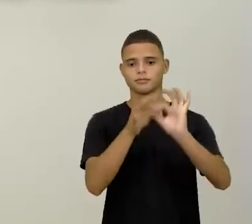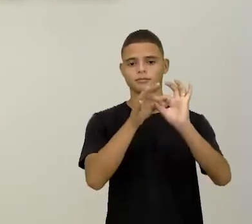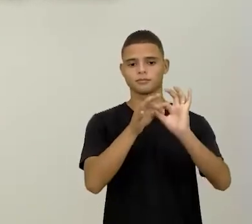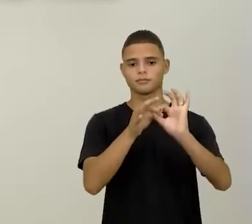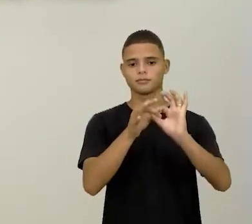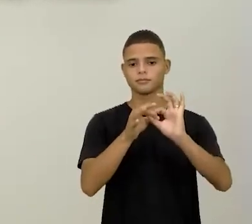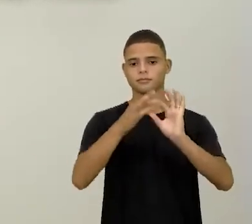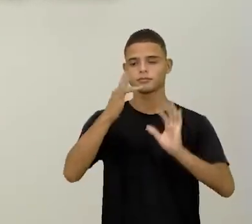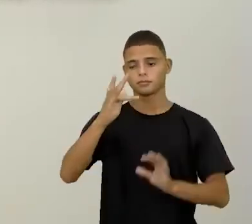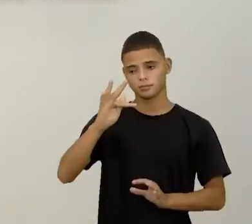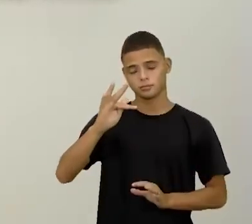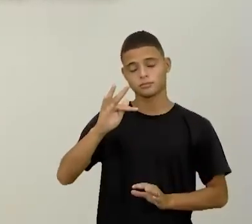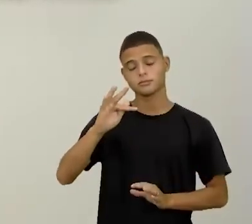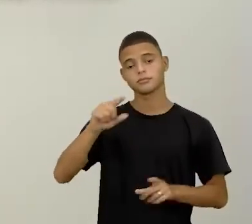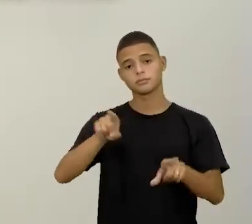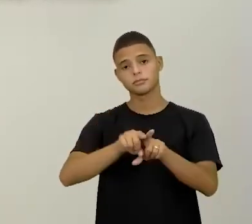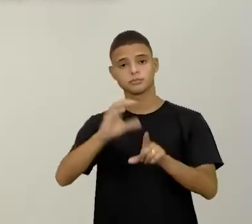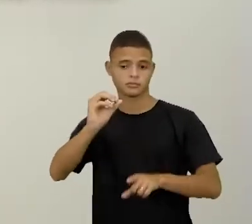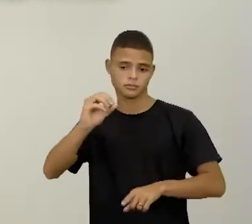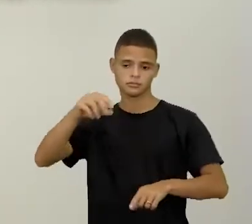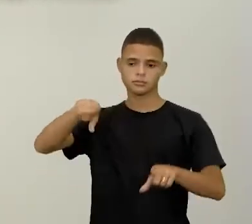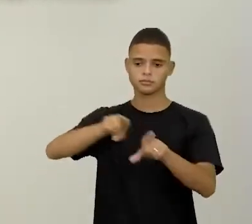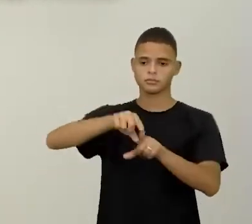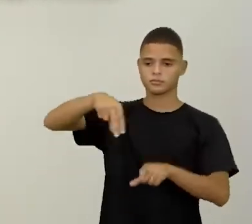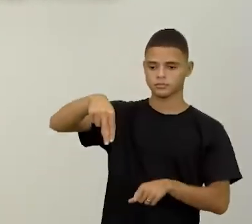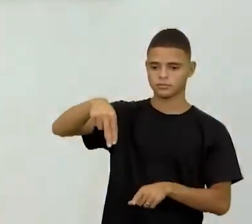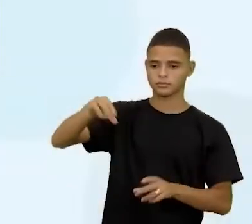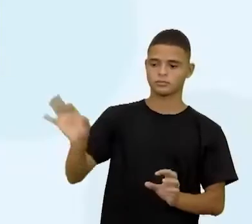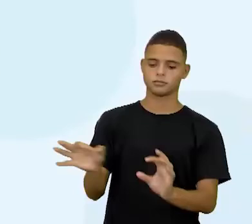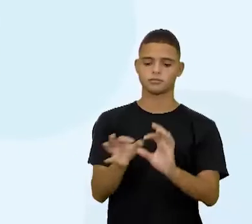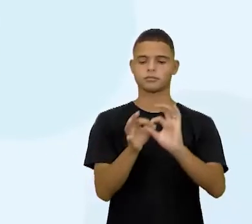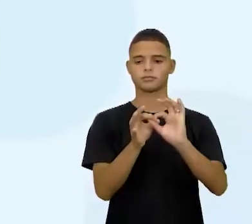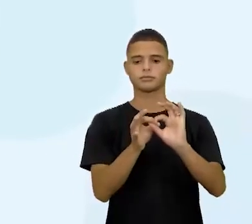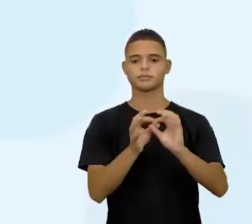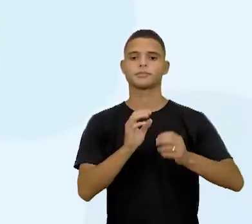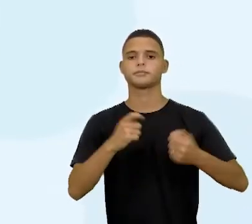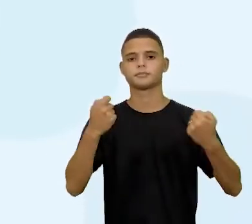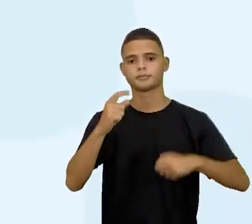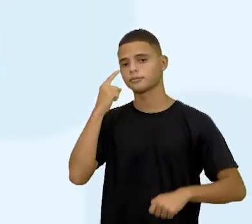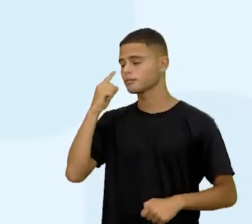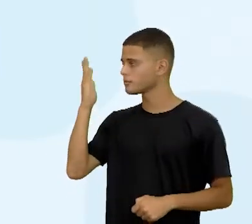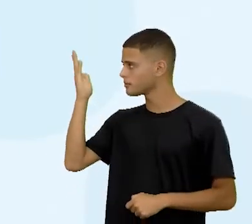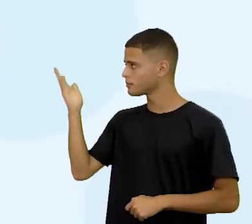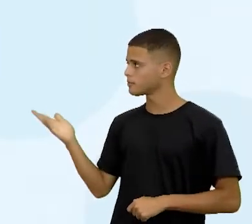Né? Flúor, oxigênio e nitrogênio. Então, ligações de hidrogênio. Esse tipo